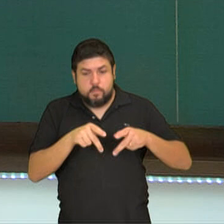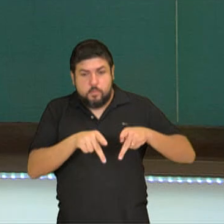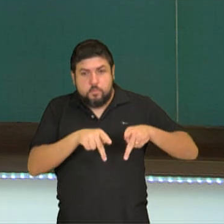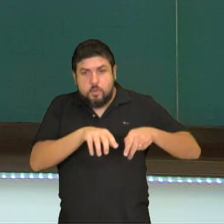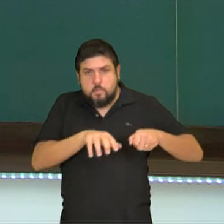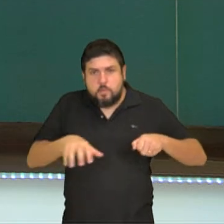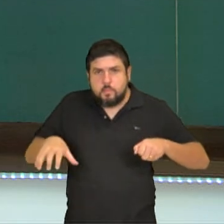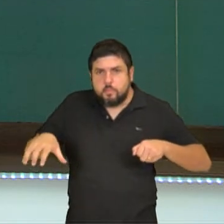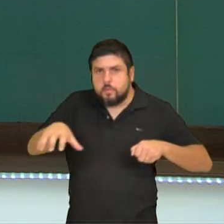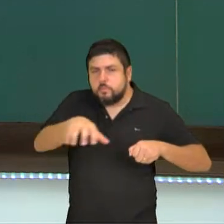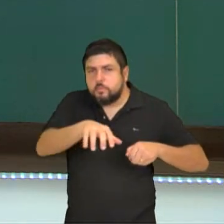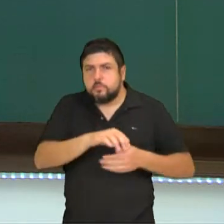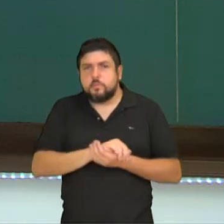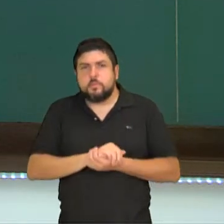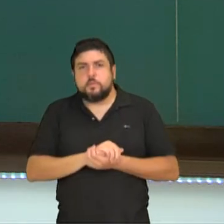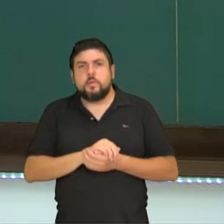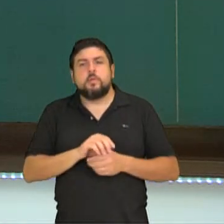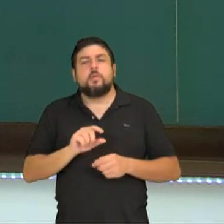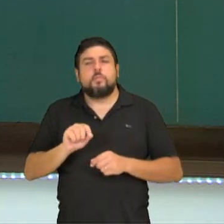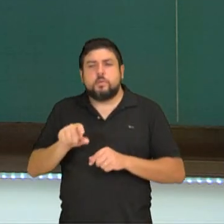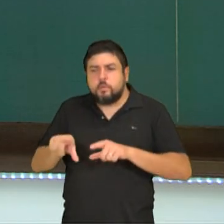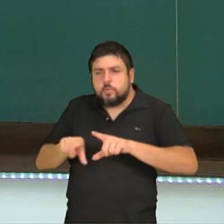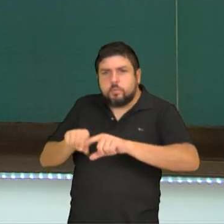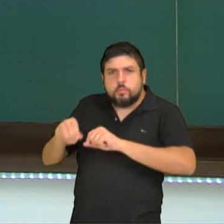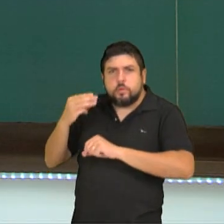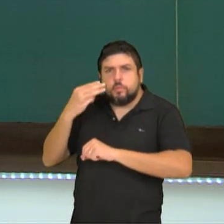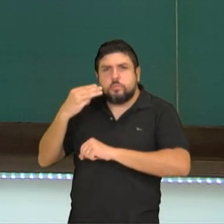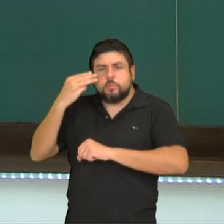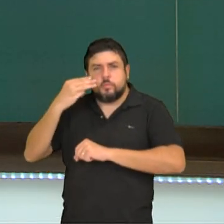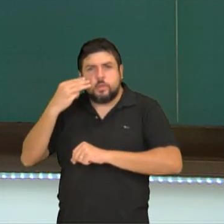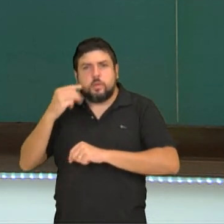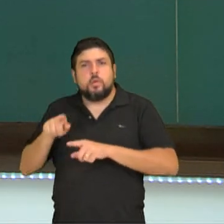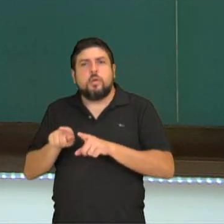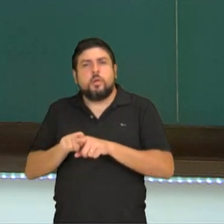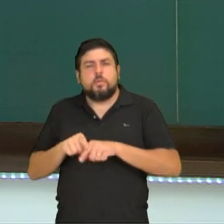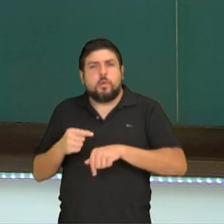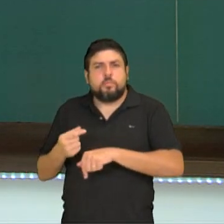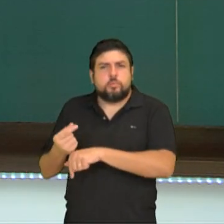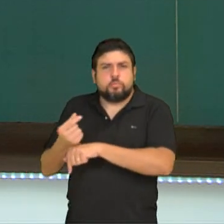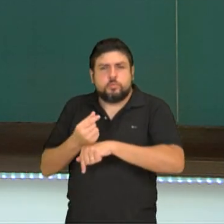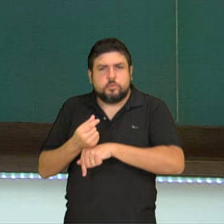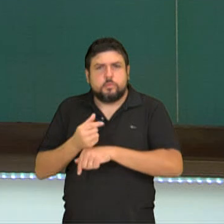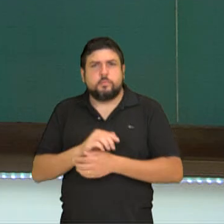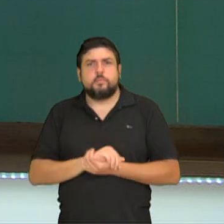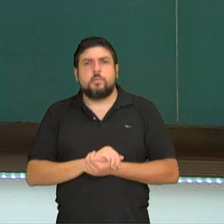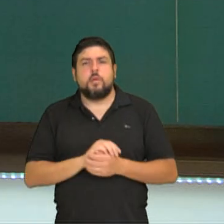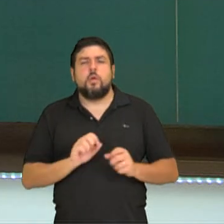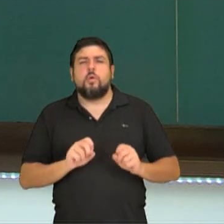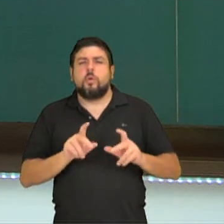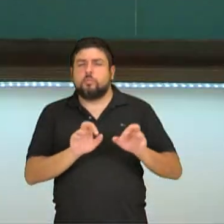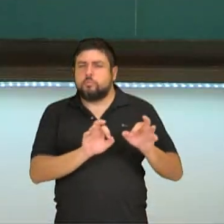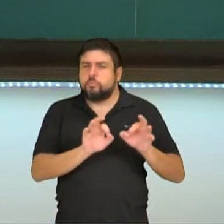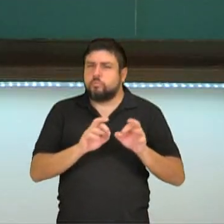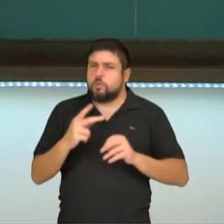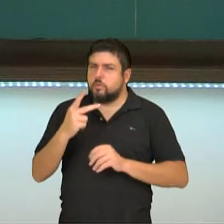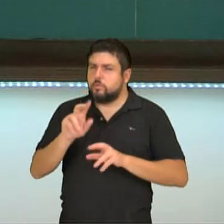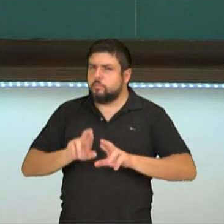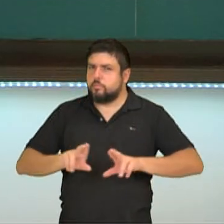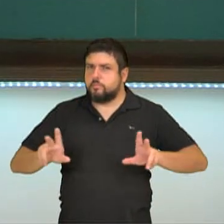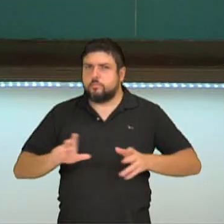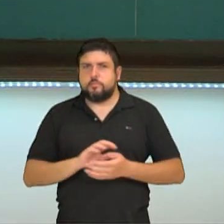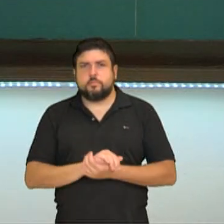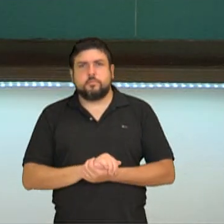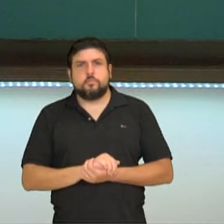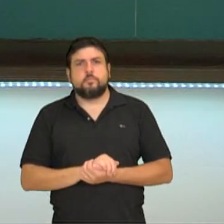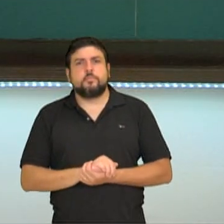eram magistraturas menores. Claro que aqui o esqueminha de vocês pode estar um pouquinho diferente.